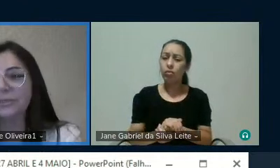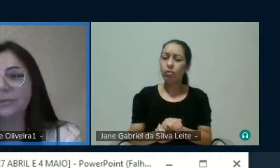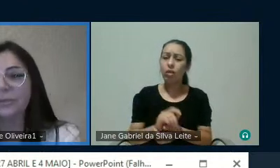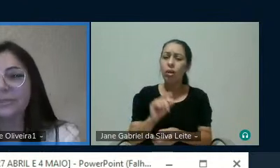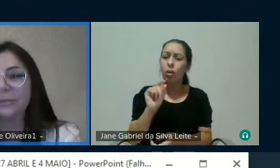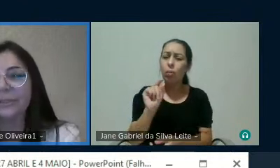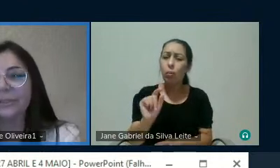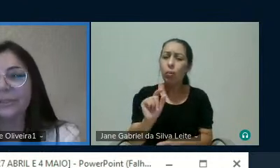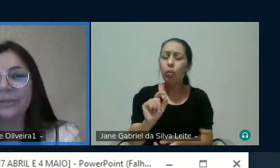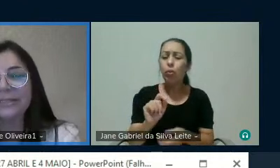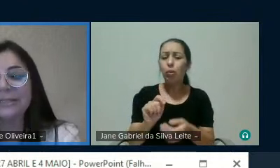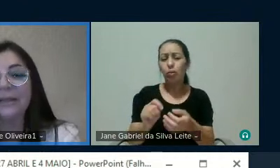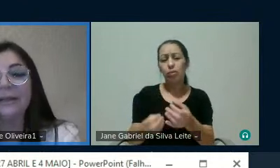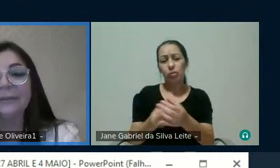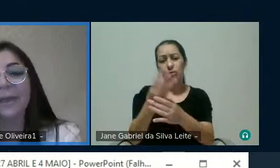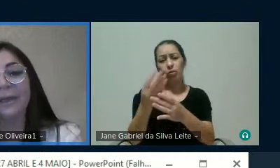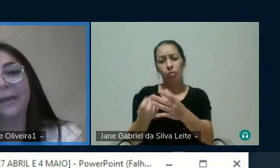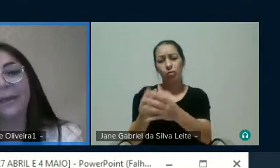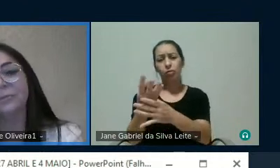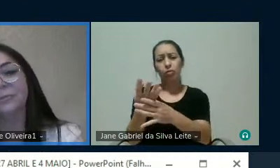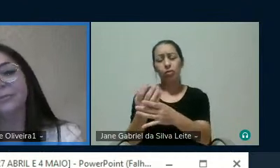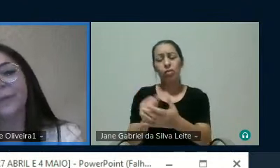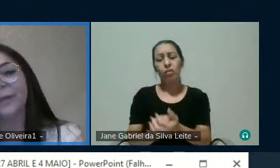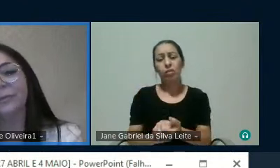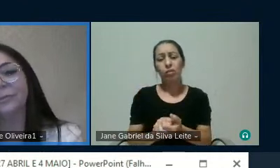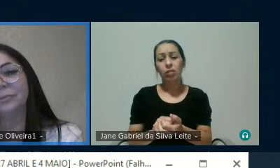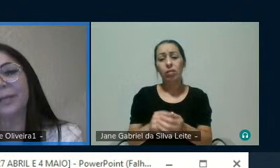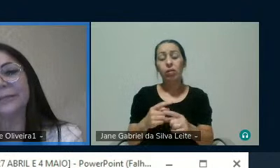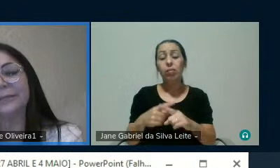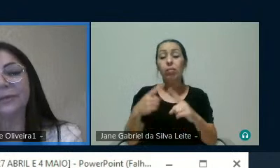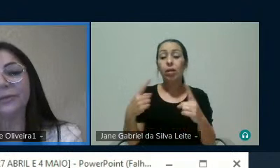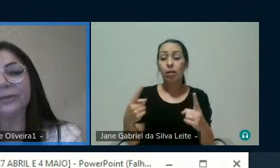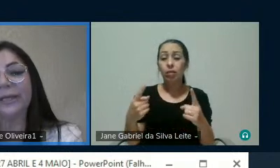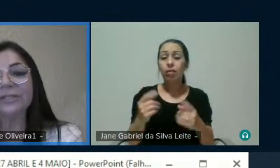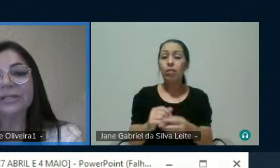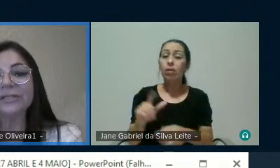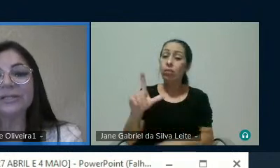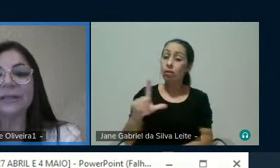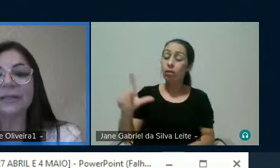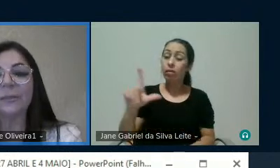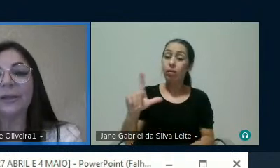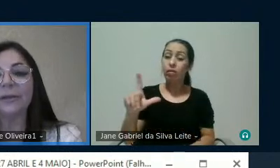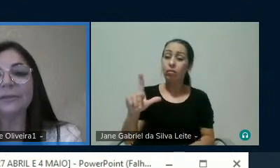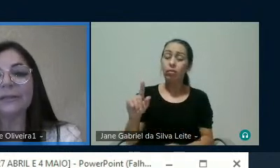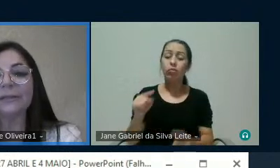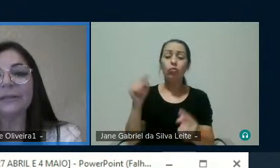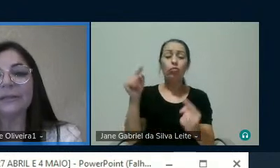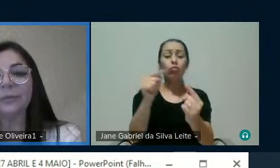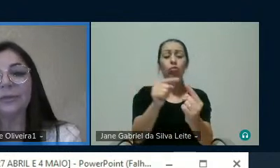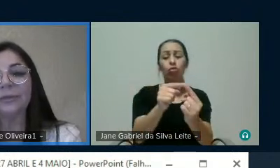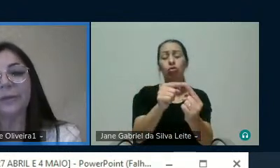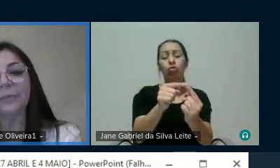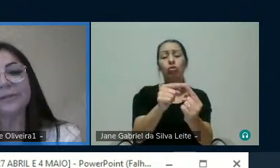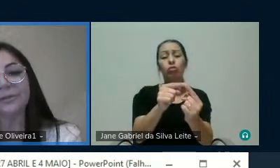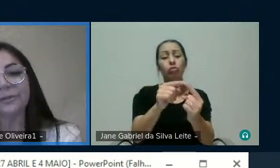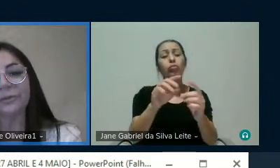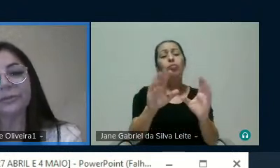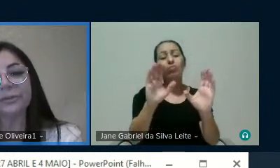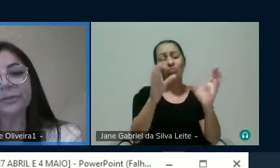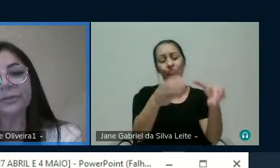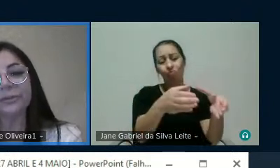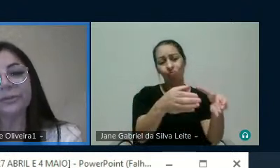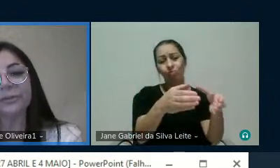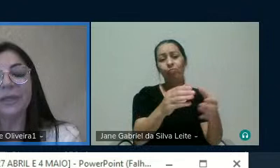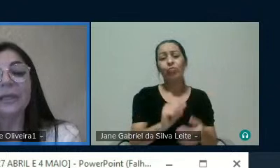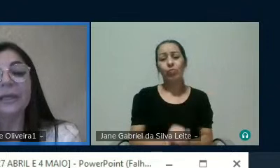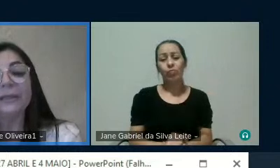produções, poucas coisas sobre isso, mas também é uma literatura que é direcionada para um determinado público, né? Por causa